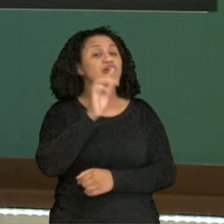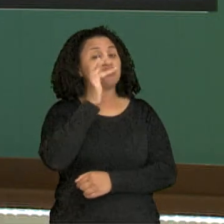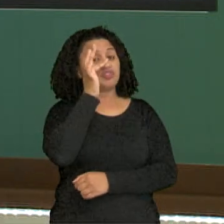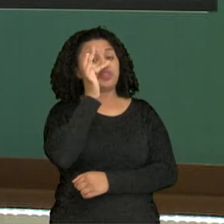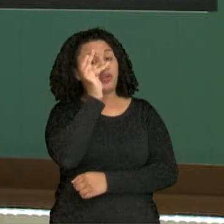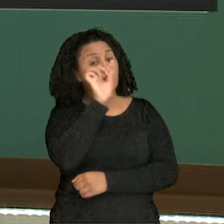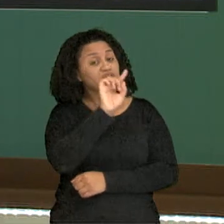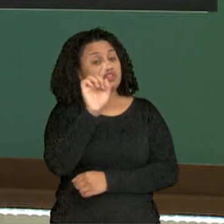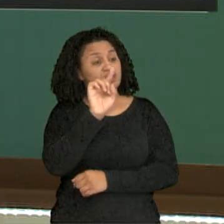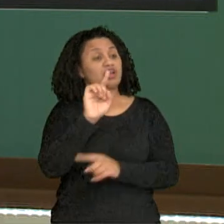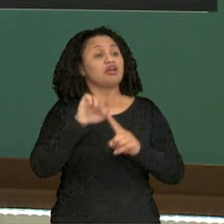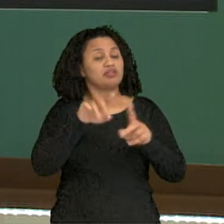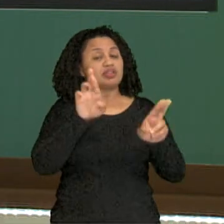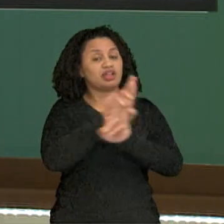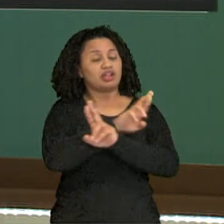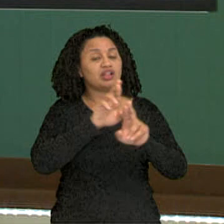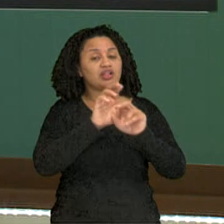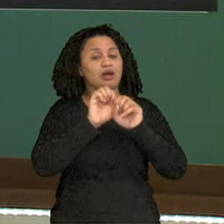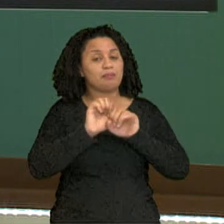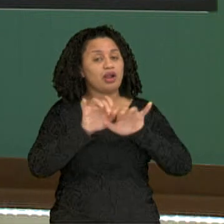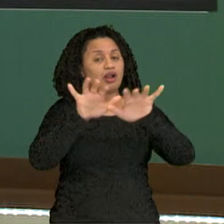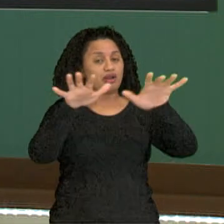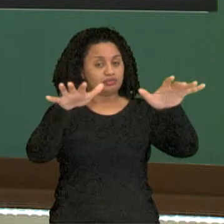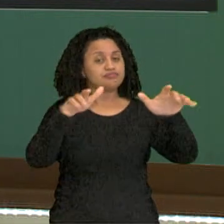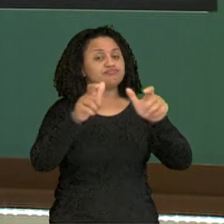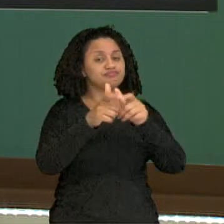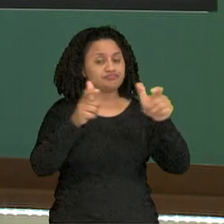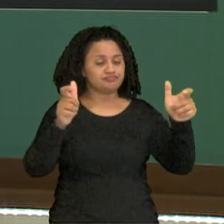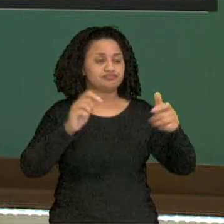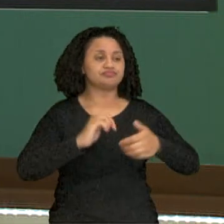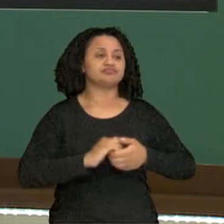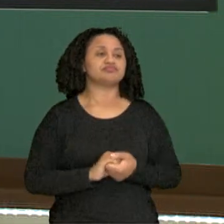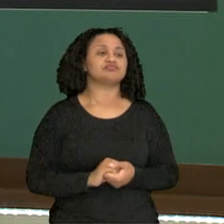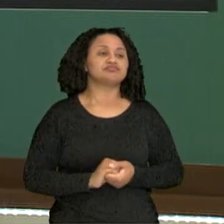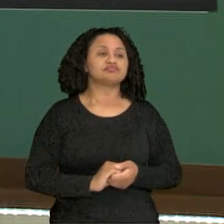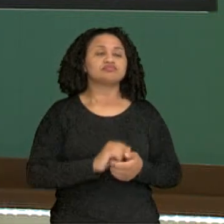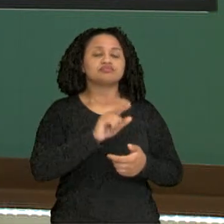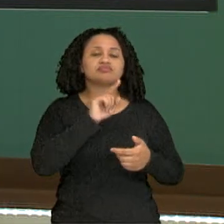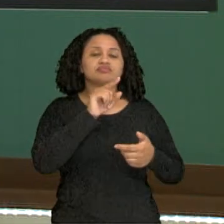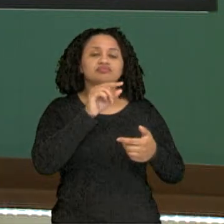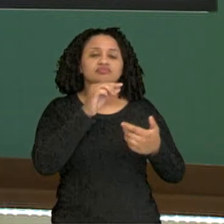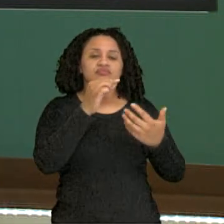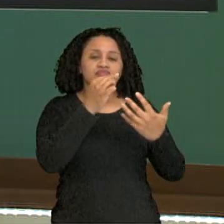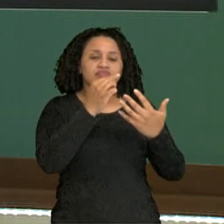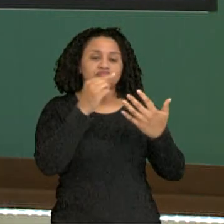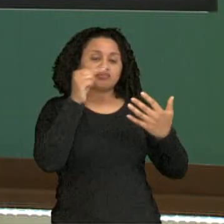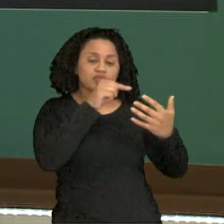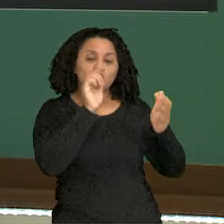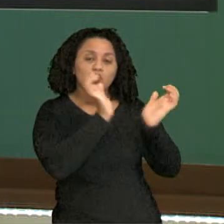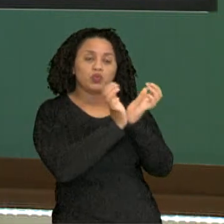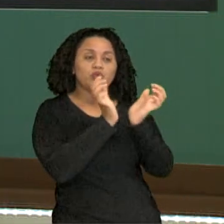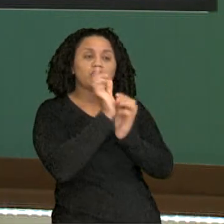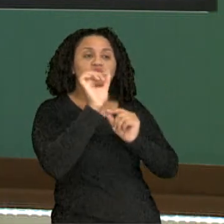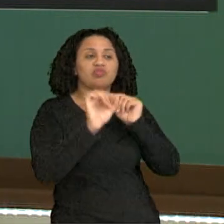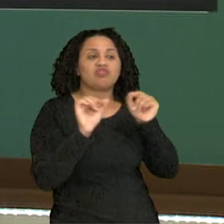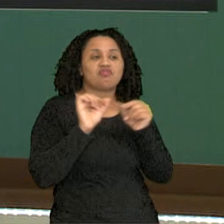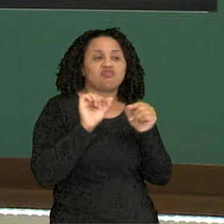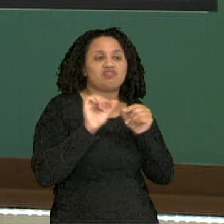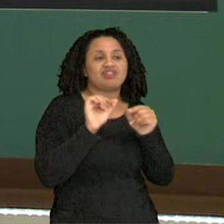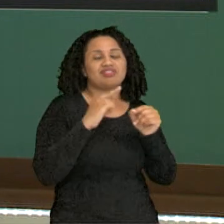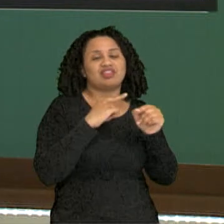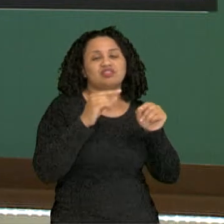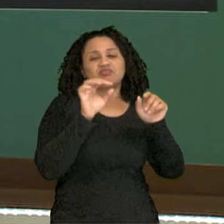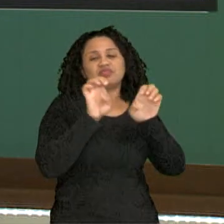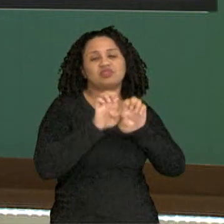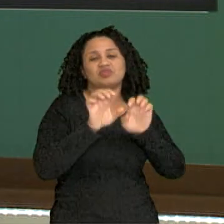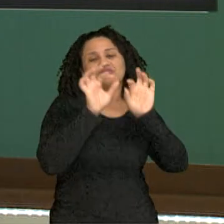Está associada à reprodução. A gente já vai falar sobre isso. Essas plantas, briófitas, são formadas por estruturas